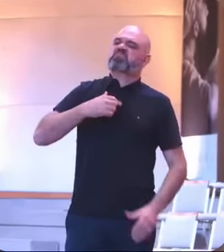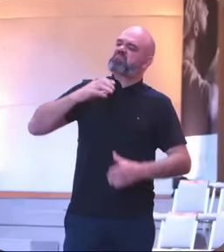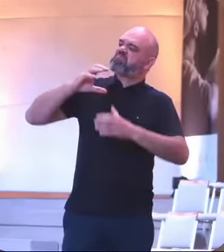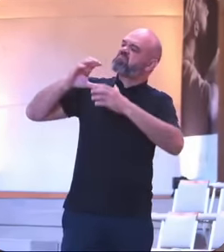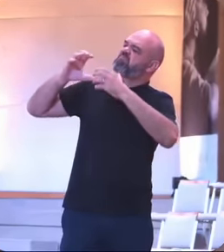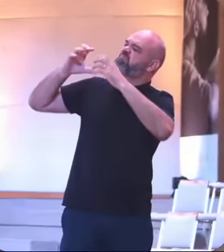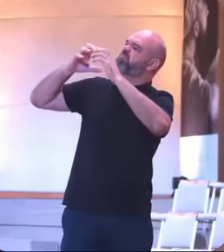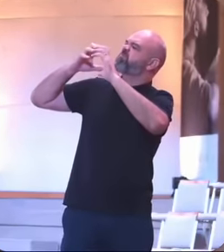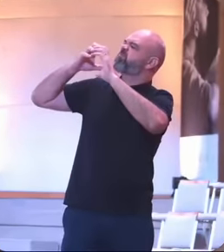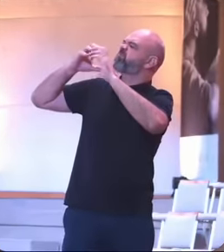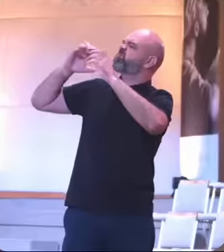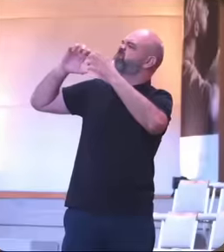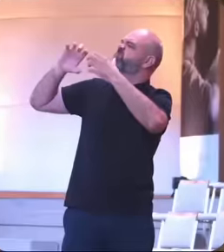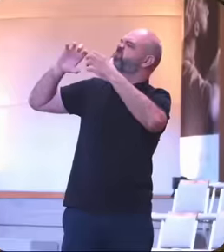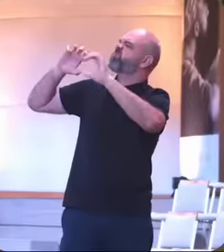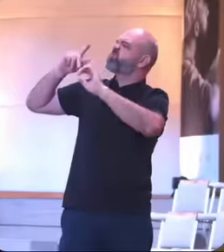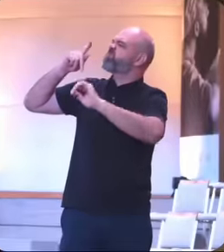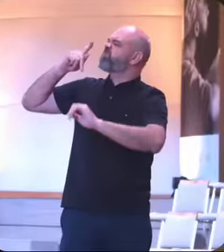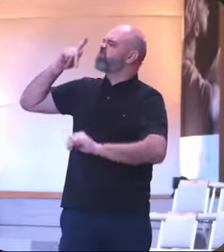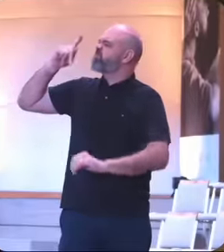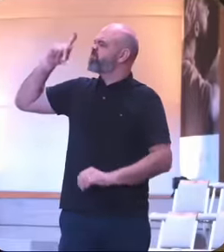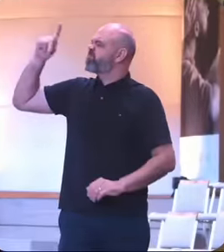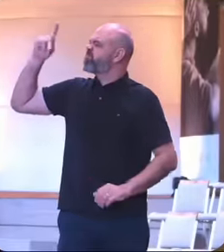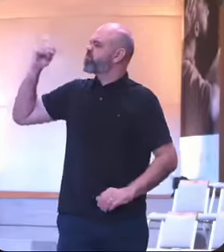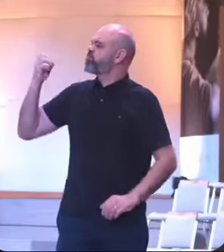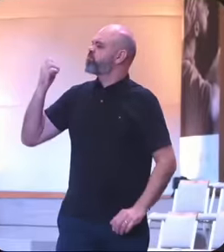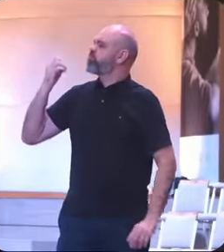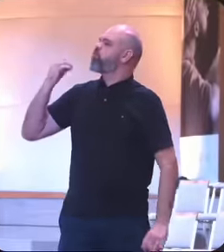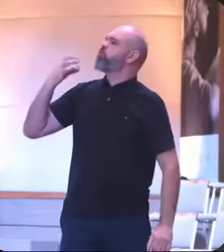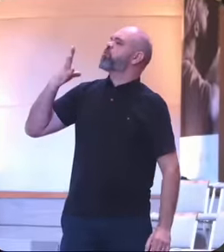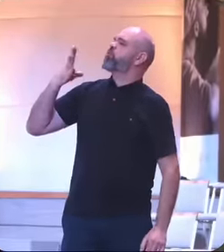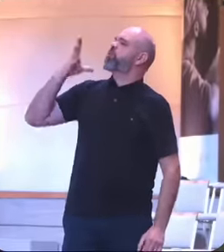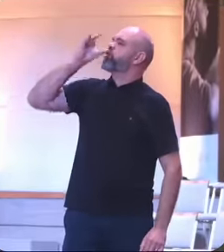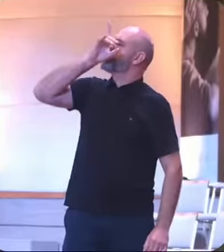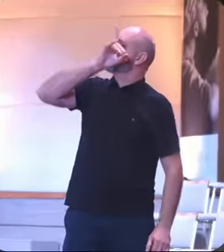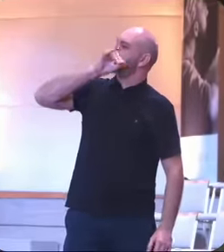tenho, eu cantarei da bondade.